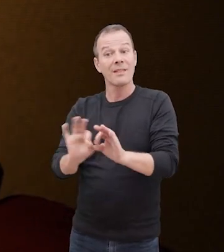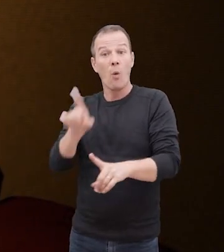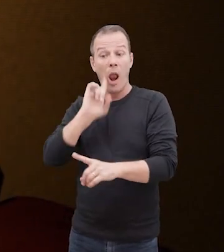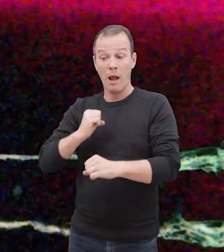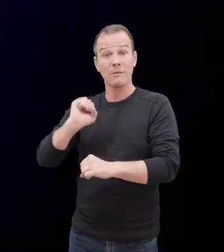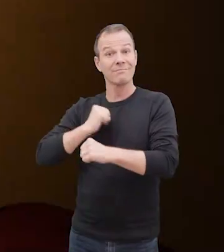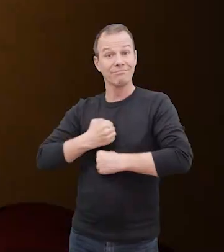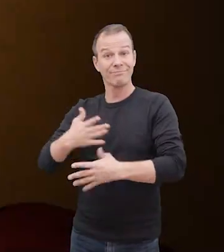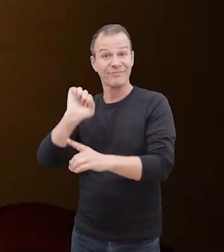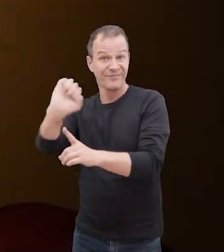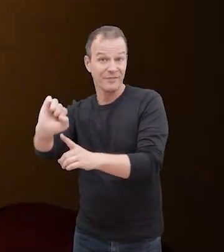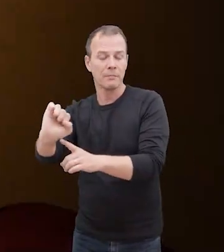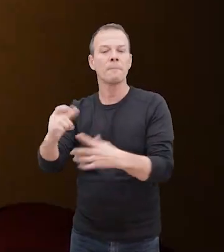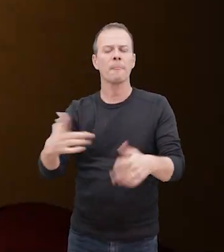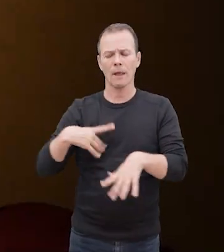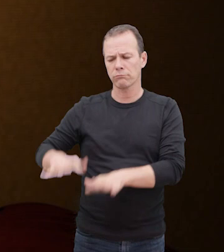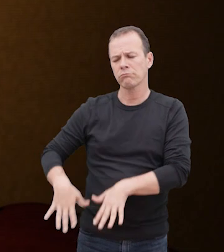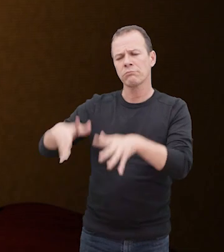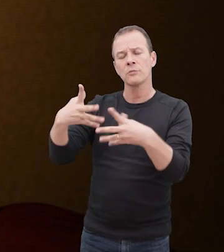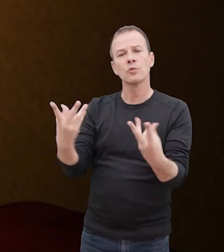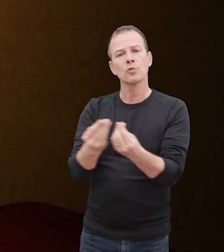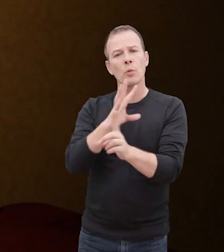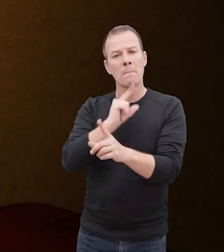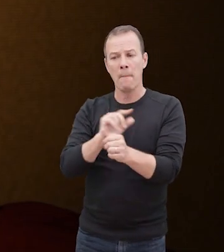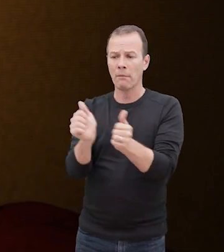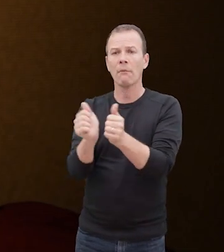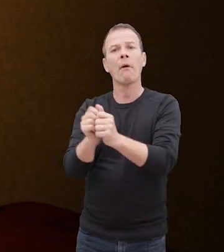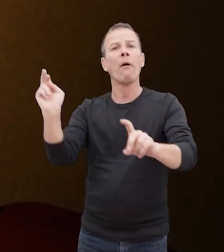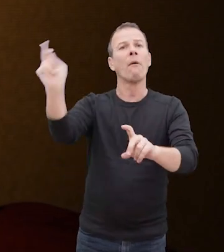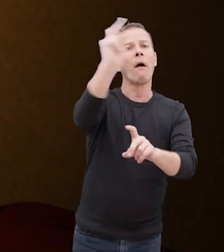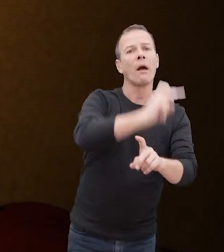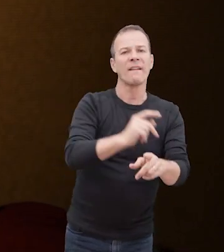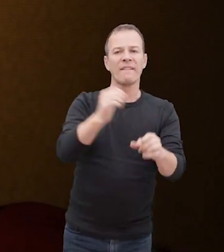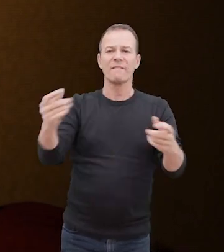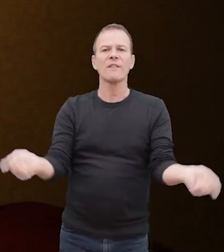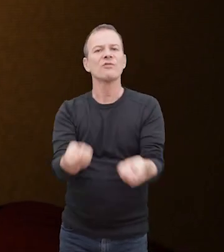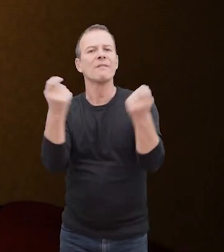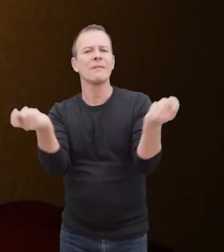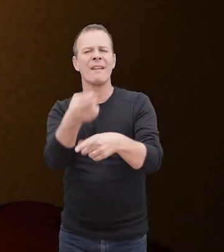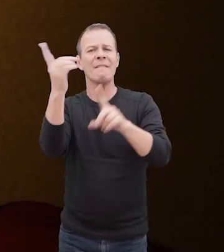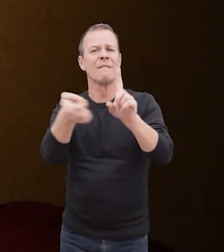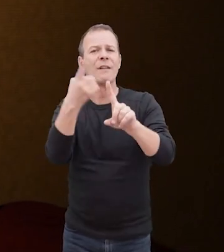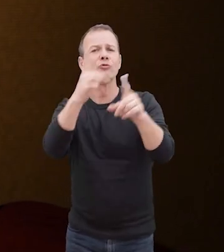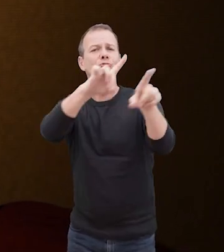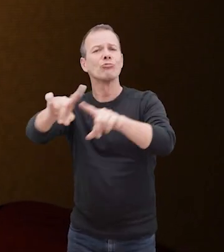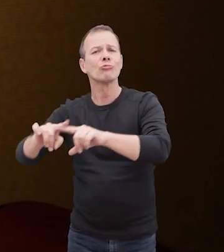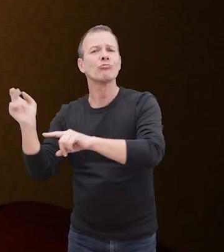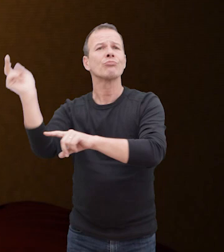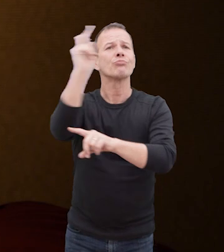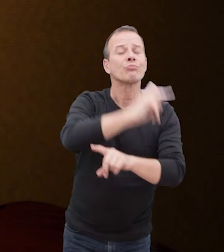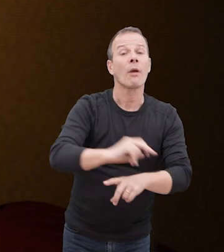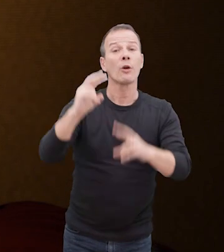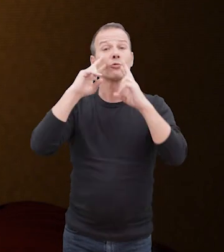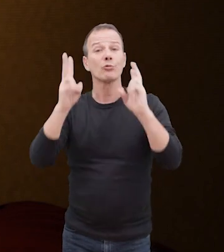que era modelo. Durante a minha adolescência acompanhei a minha mãe por aí, pelos festivais e feiras,